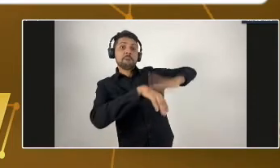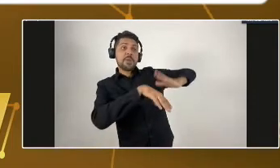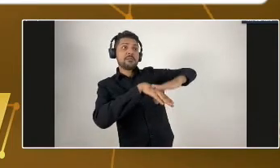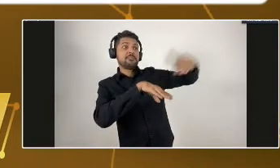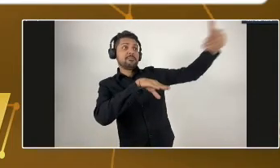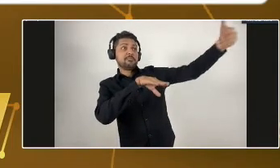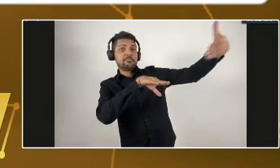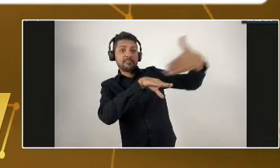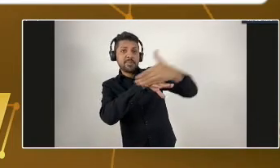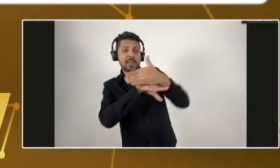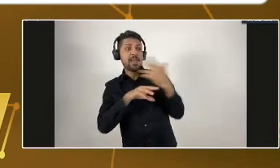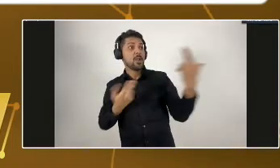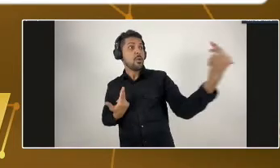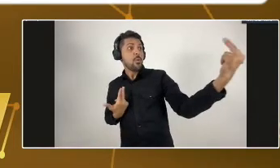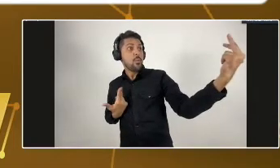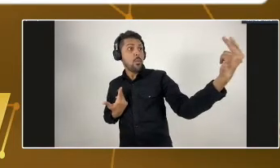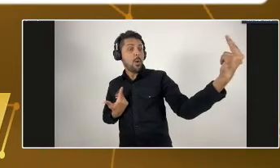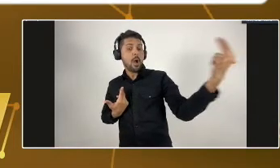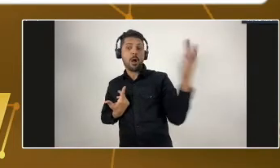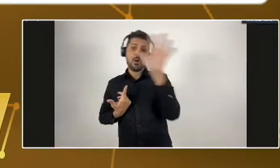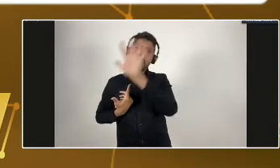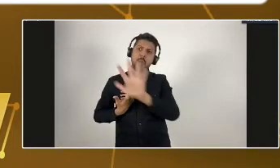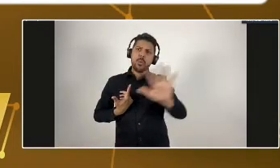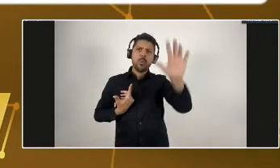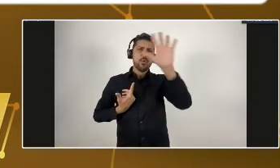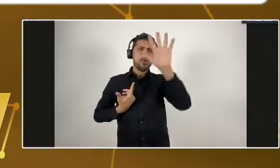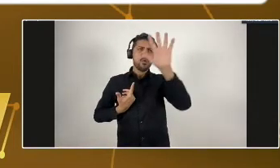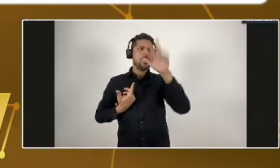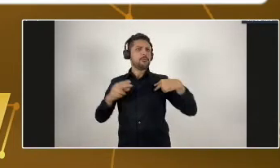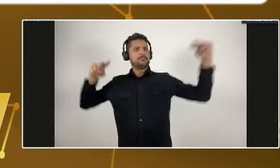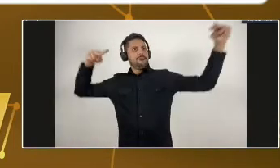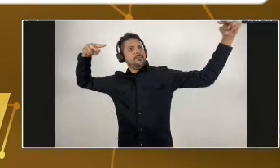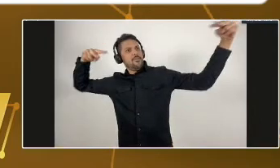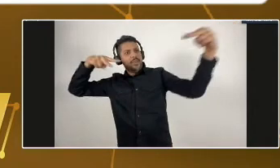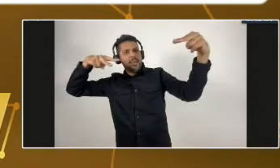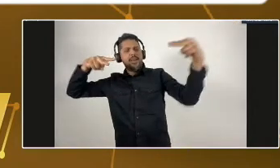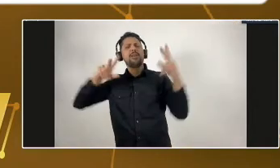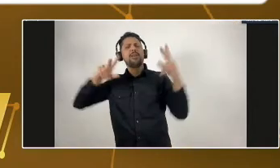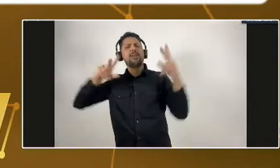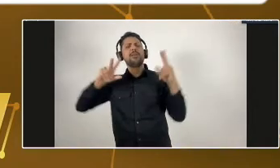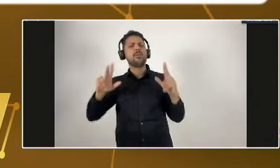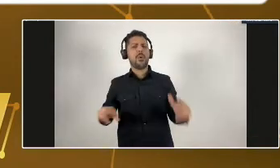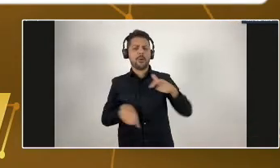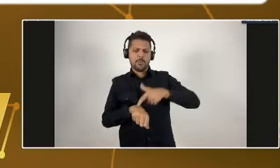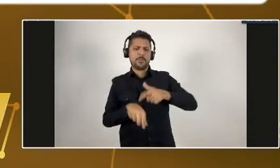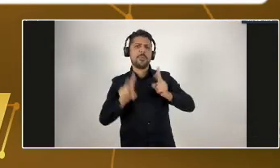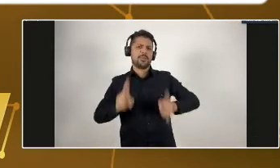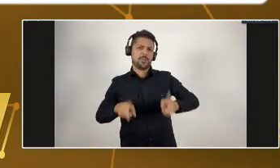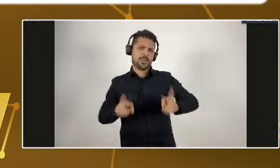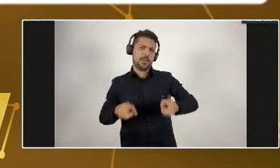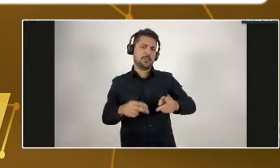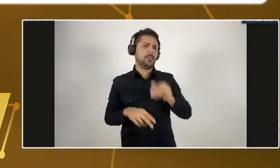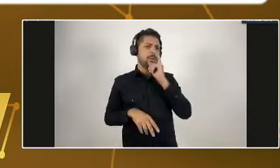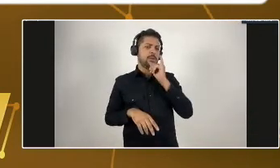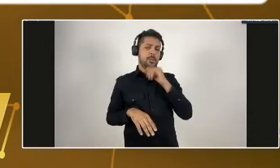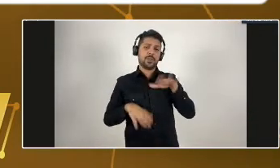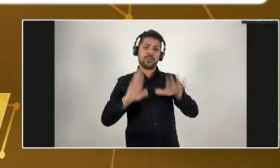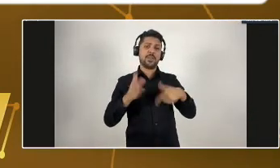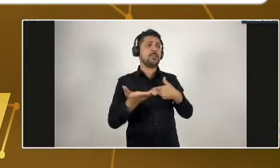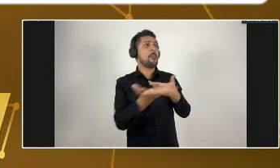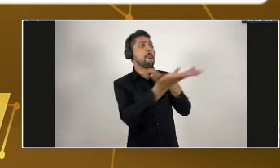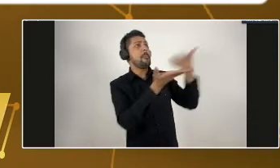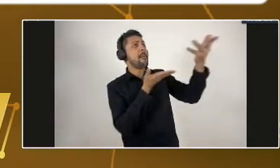visão que eu salvei o link. Então, às vezes, para eu interagir com uma pessoa online ou numa reunião por vídeo, isso é